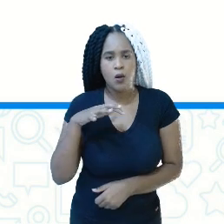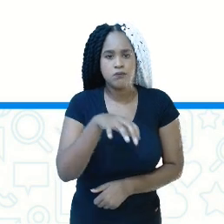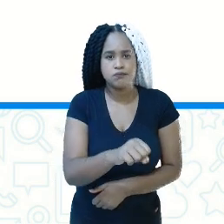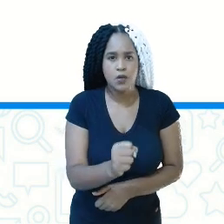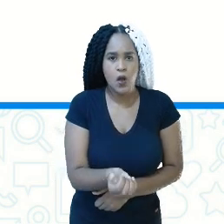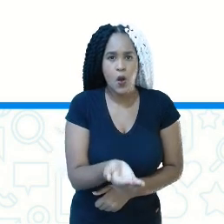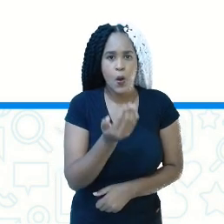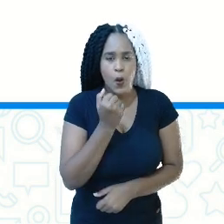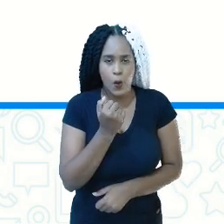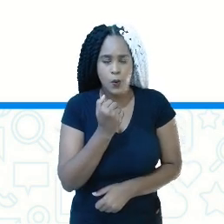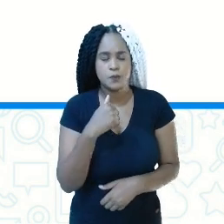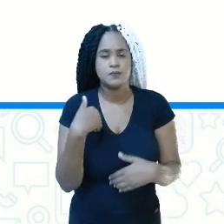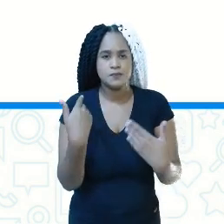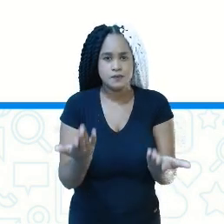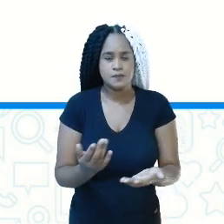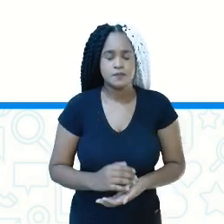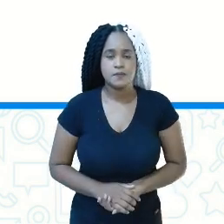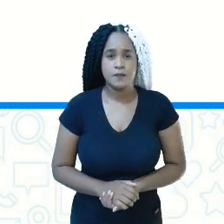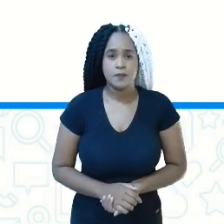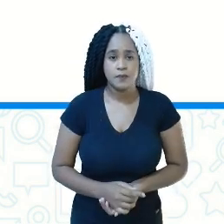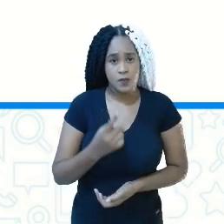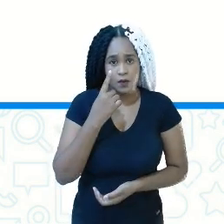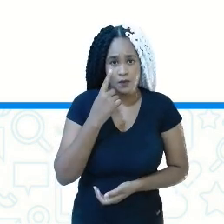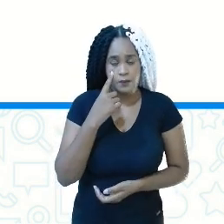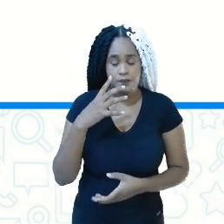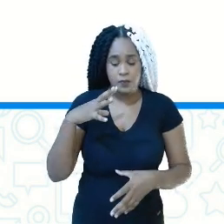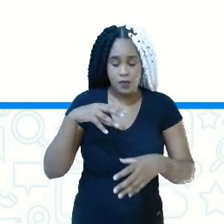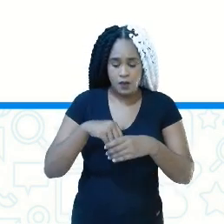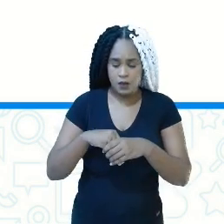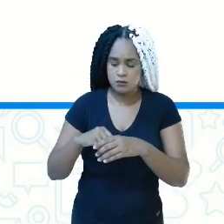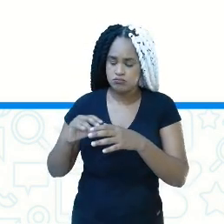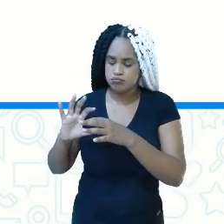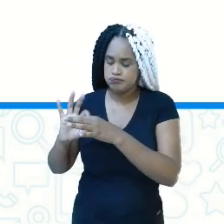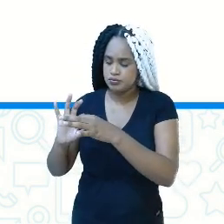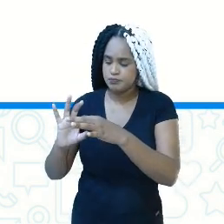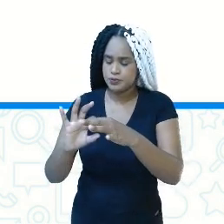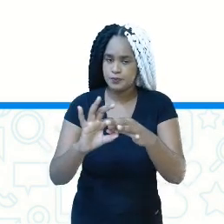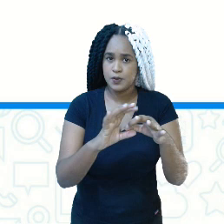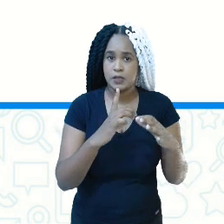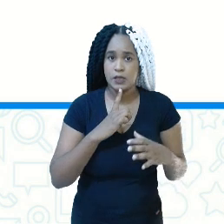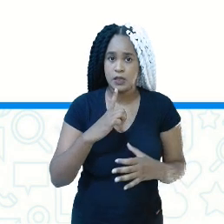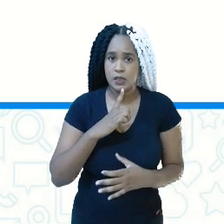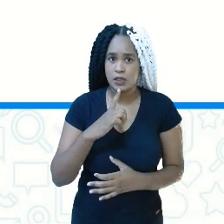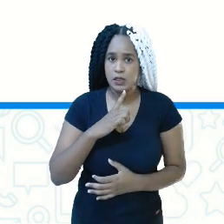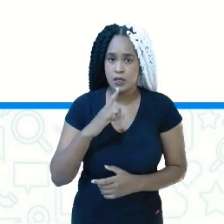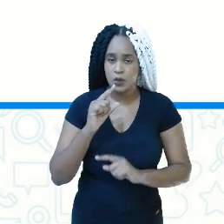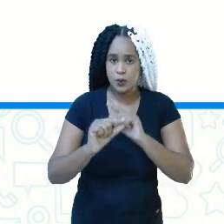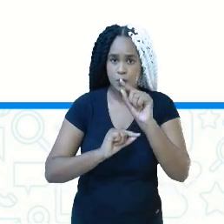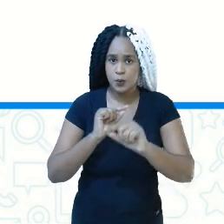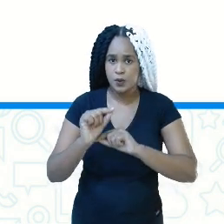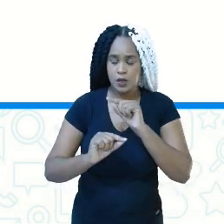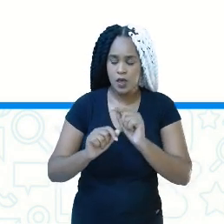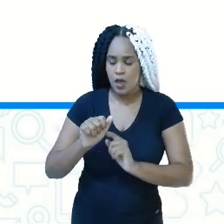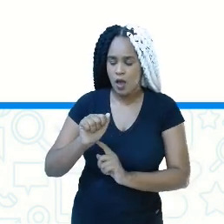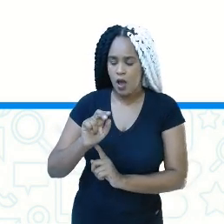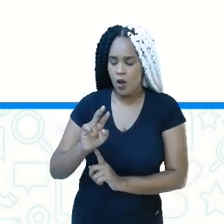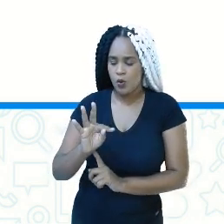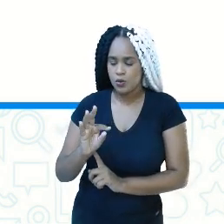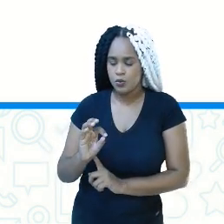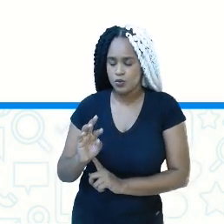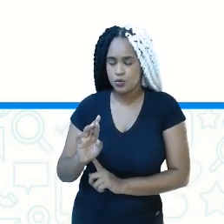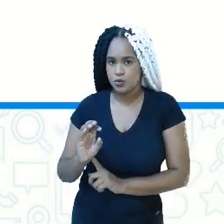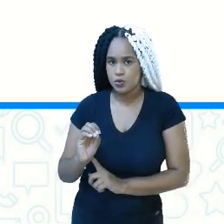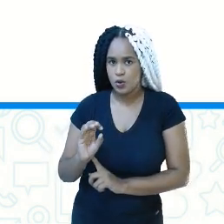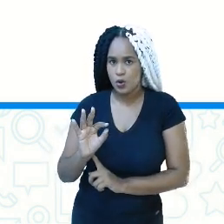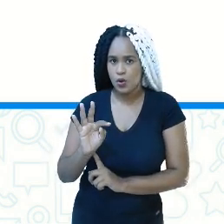seja, dentro da cadeia alimentar, os seres autótrofos, eles são os produtores. Estão lembrados disso aí, de